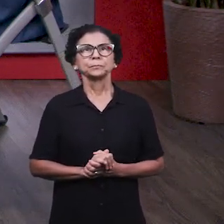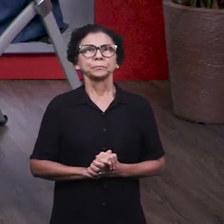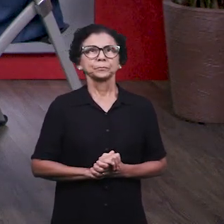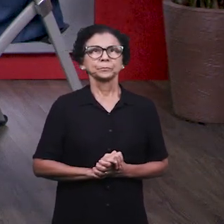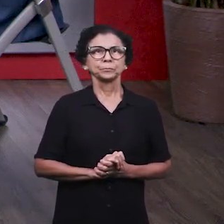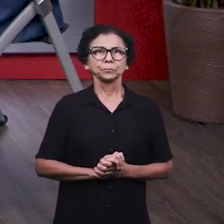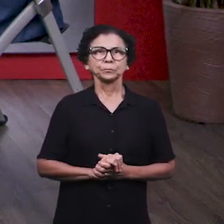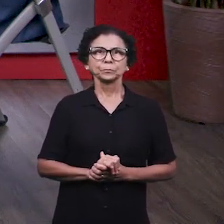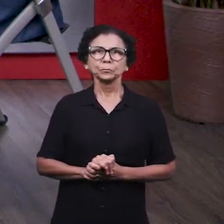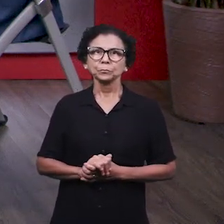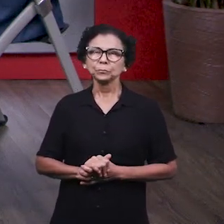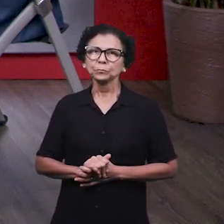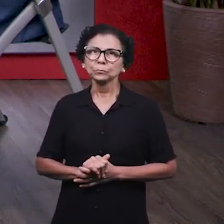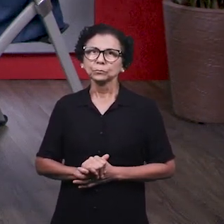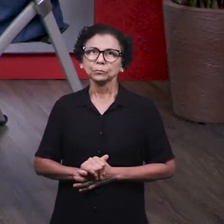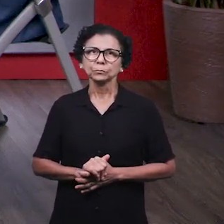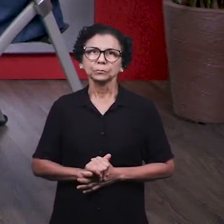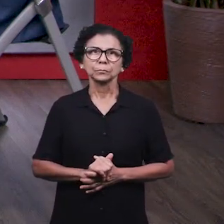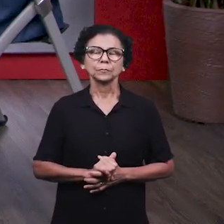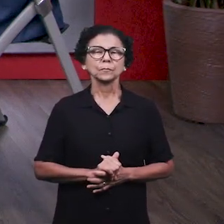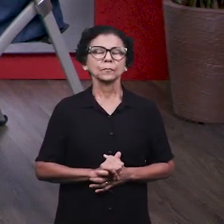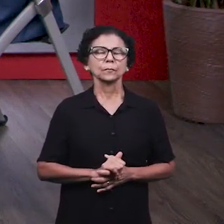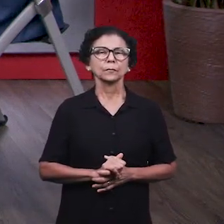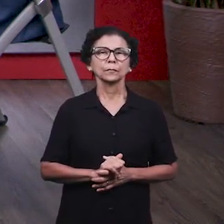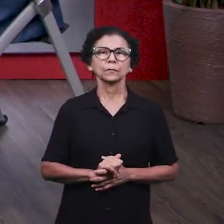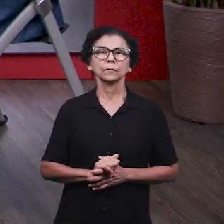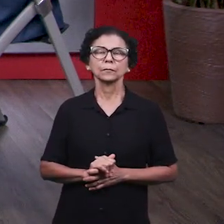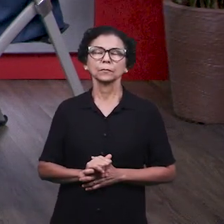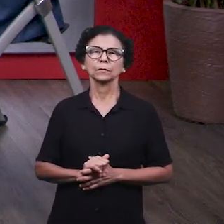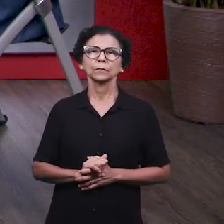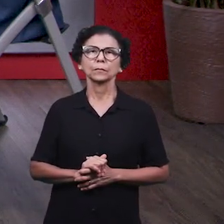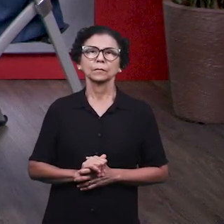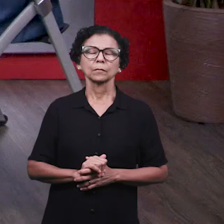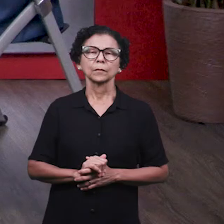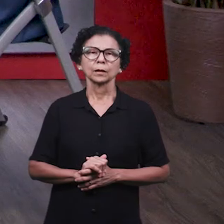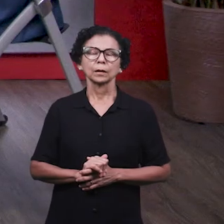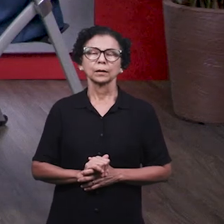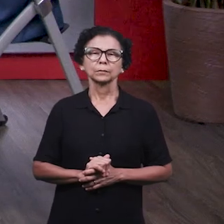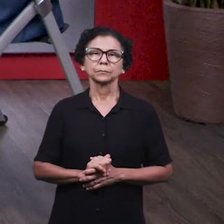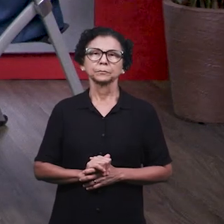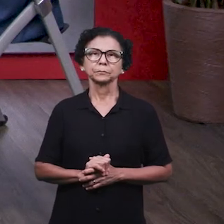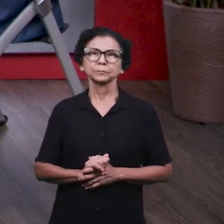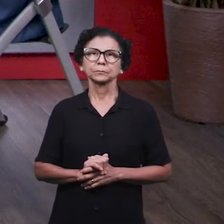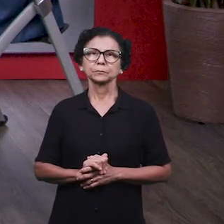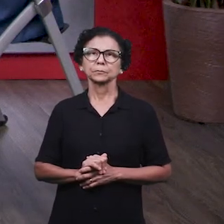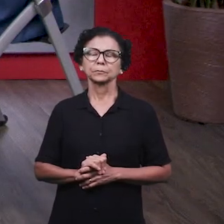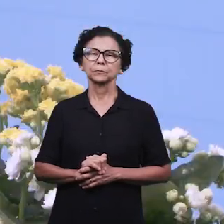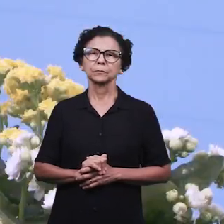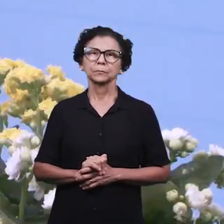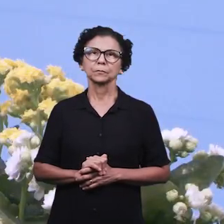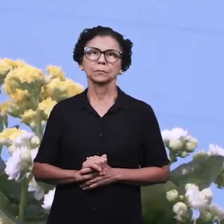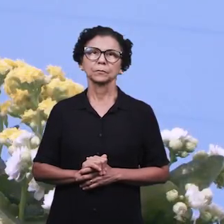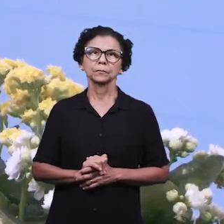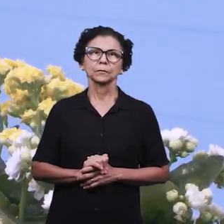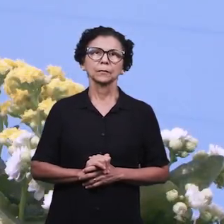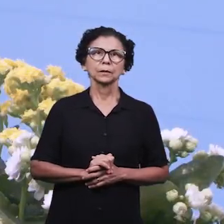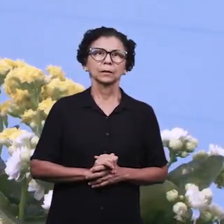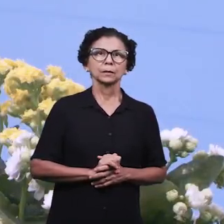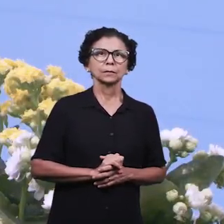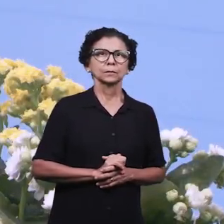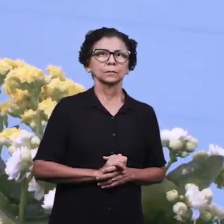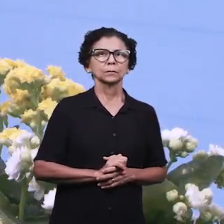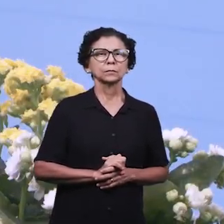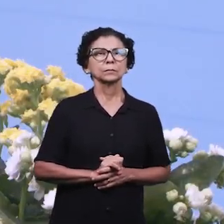um avanço, não existia no Brasil. Aí agora quando criamos também o juizado